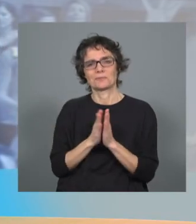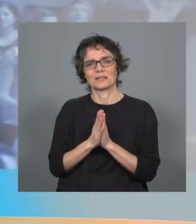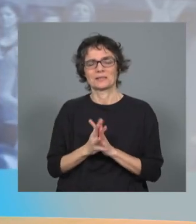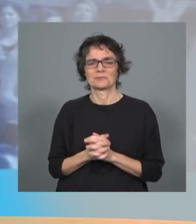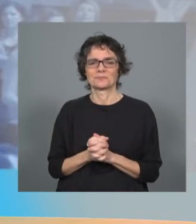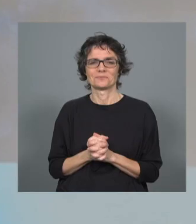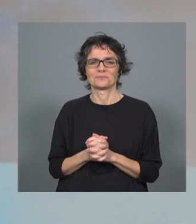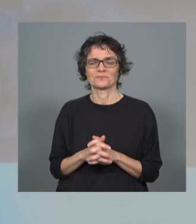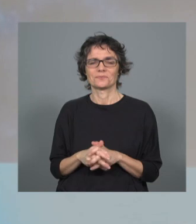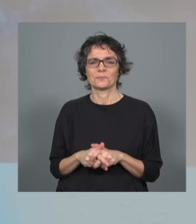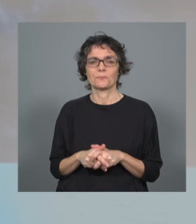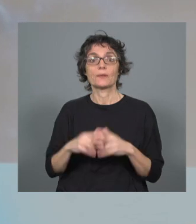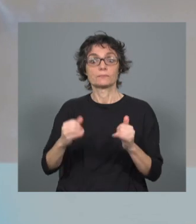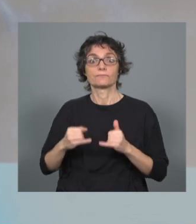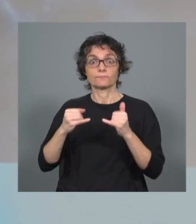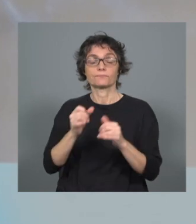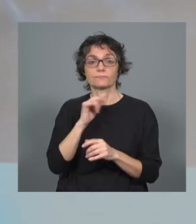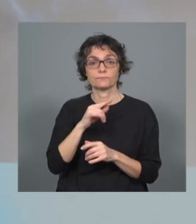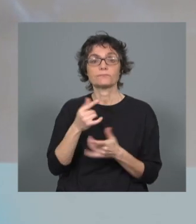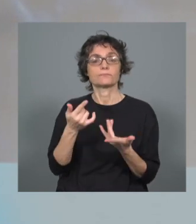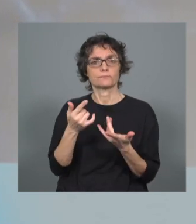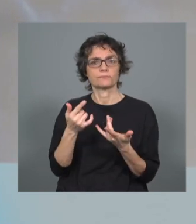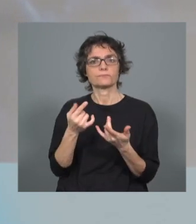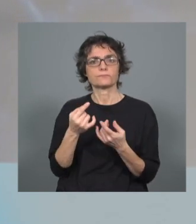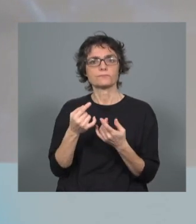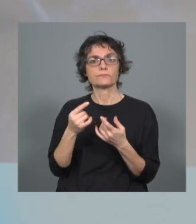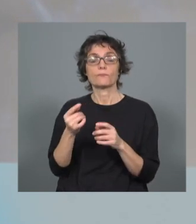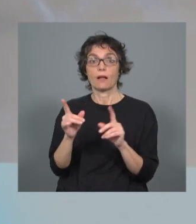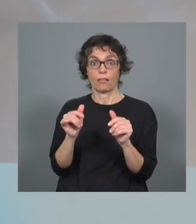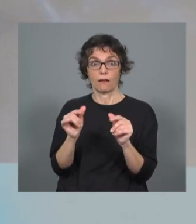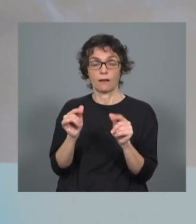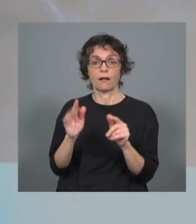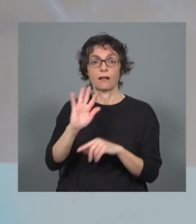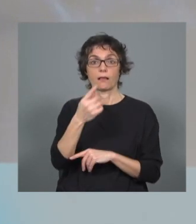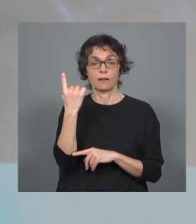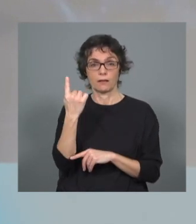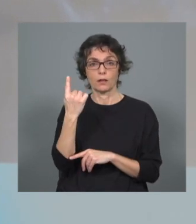obrigado. Mais logo, partilhamos consigo também alguns minutos na rádio, na Antena 1, quando